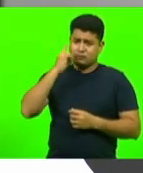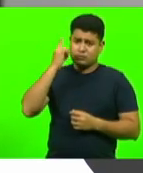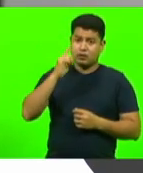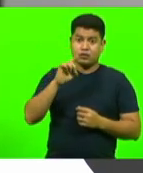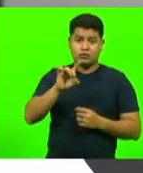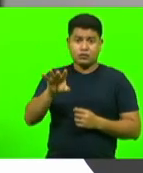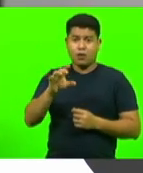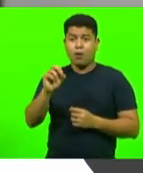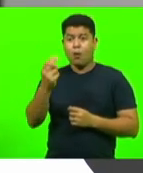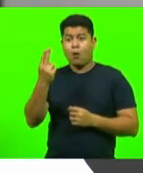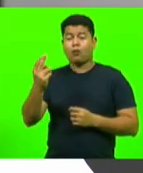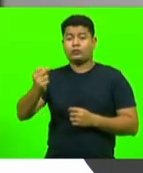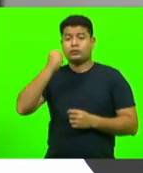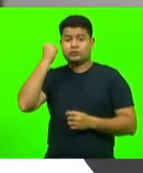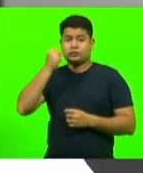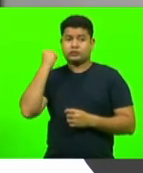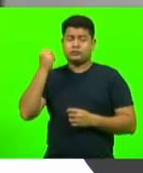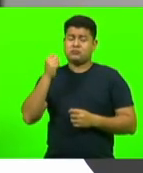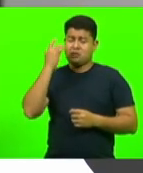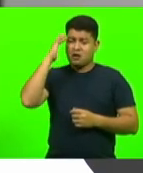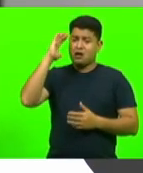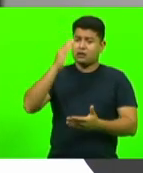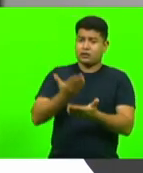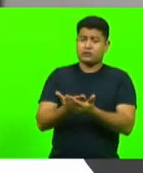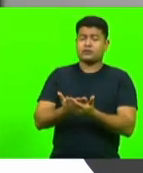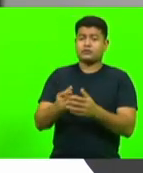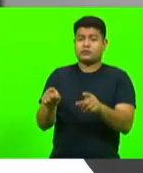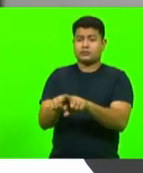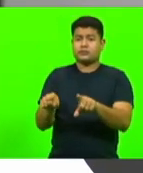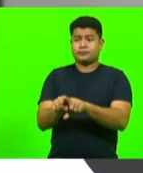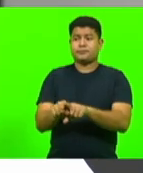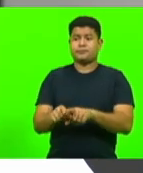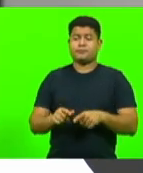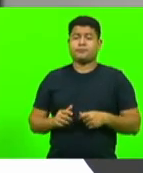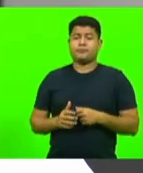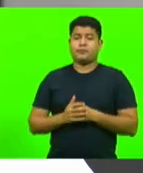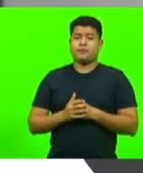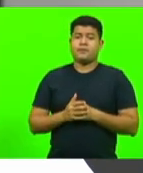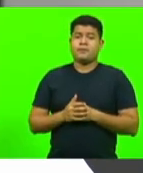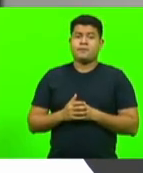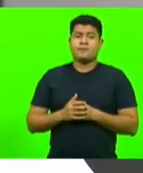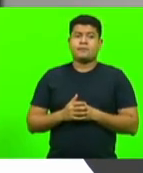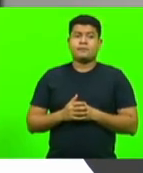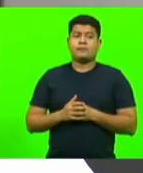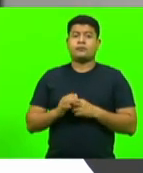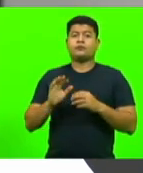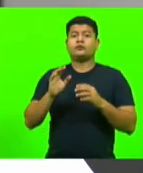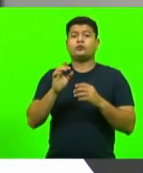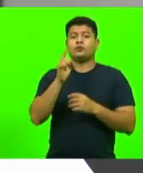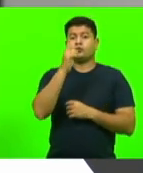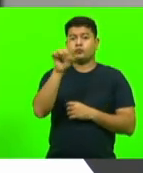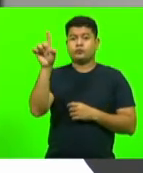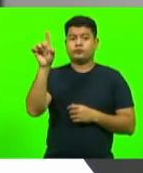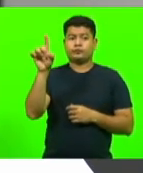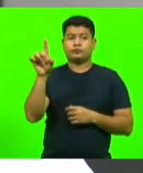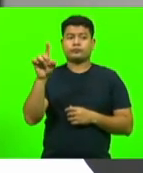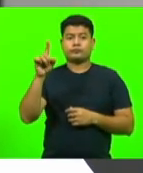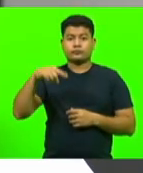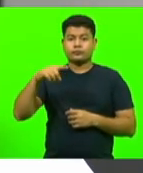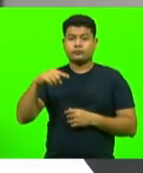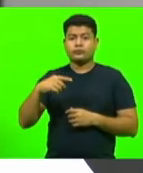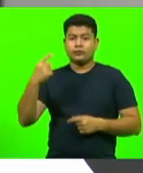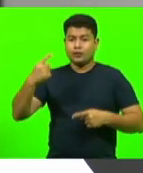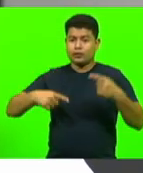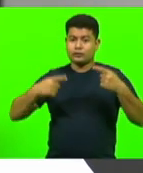também envolva né Federais e também os senadores e por último é esse